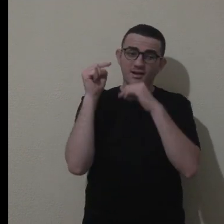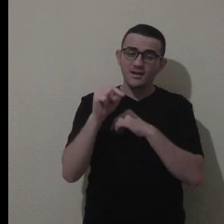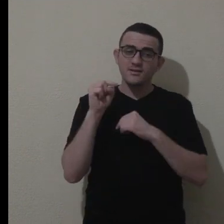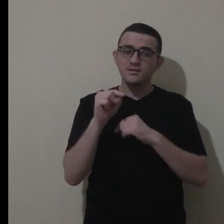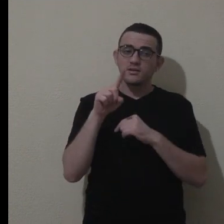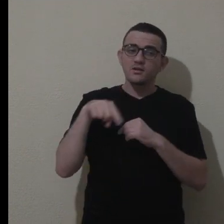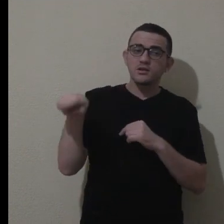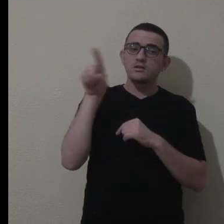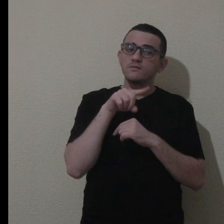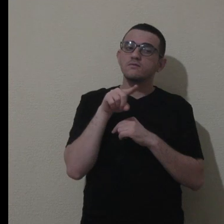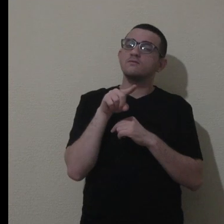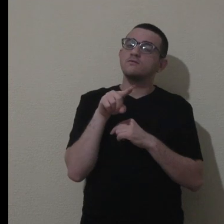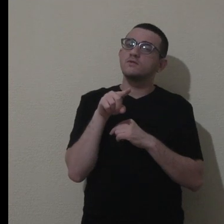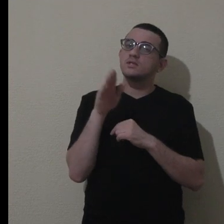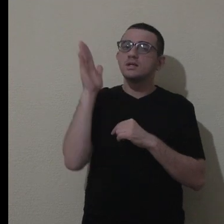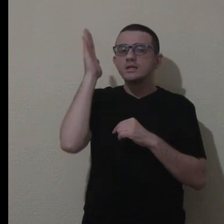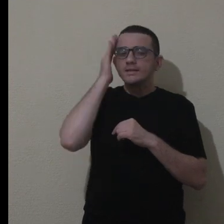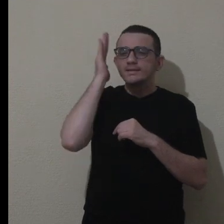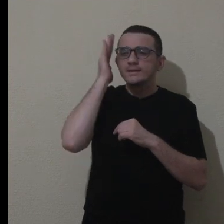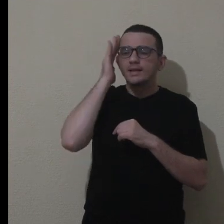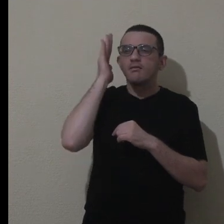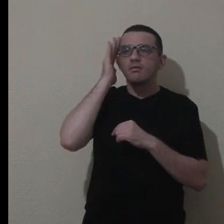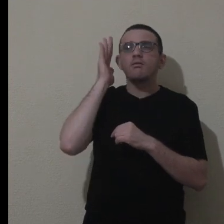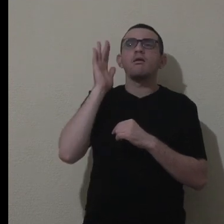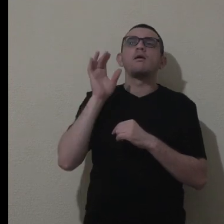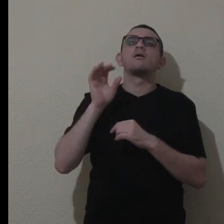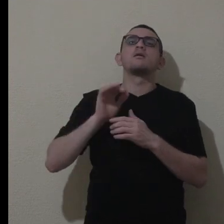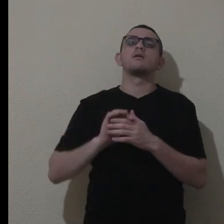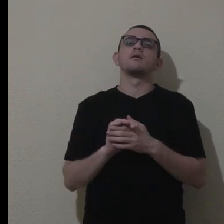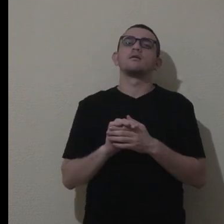importante, né, de vocês terem isso, sobretudo,